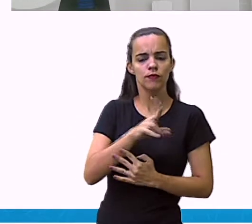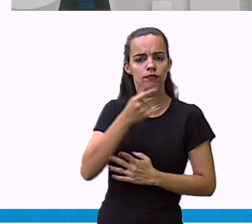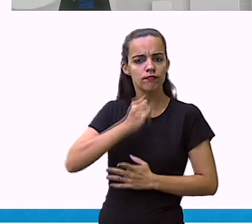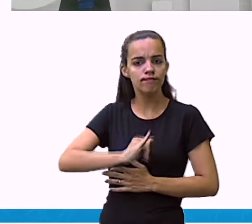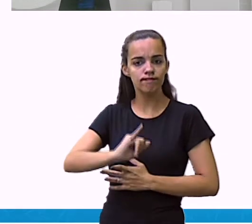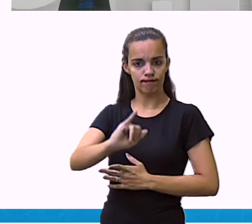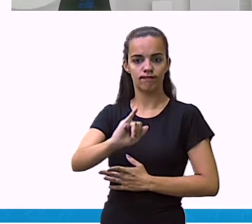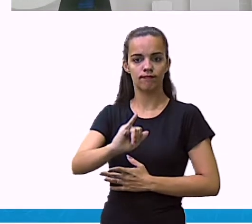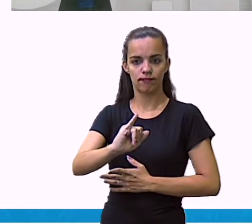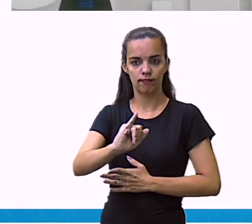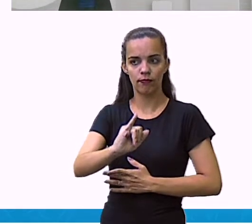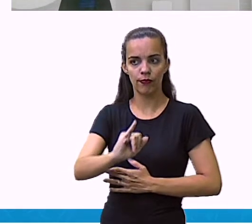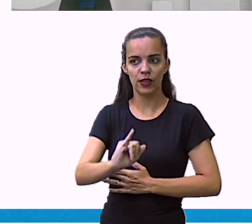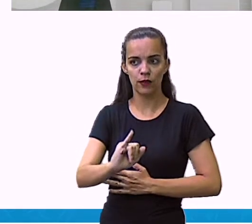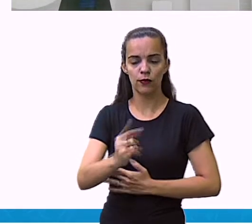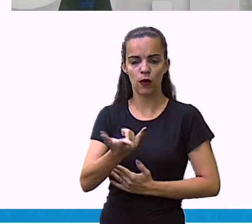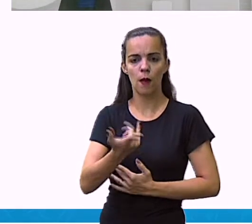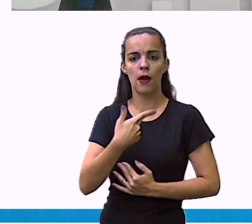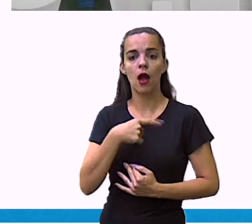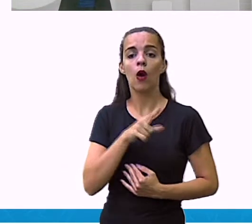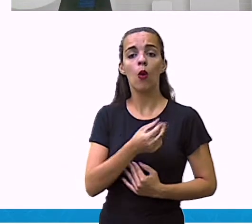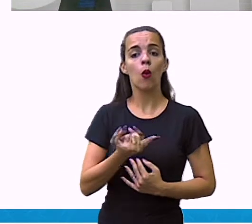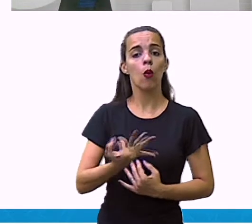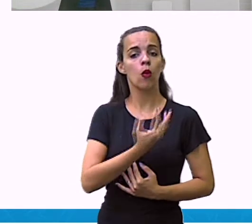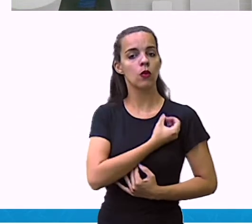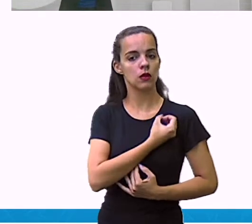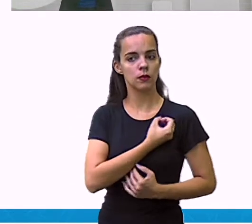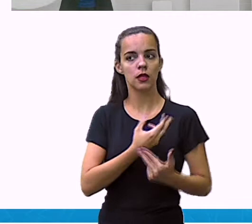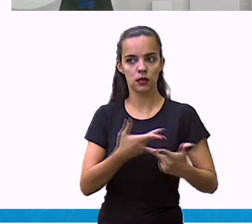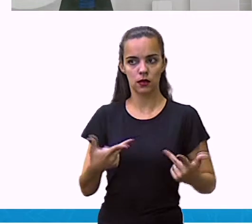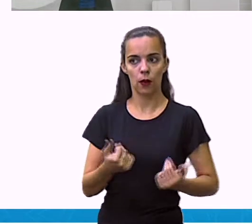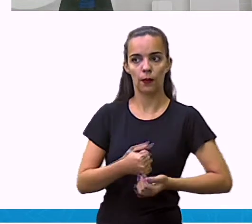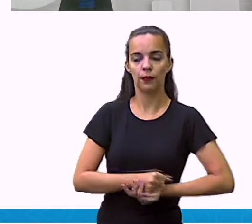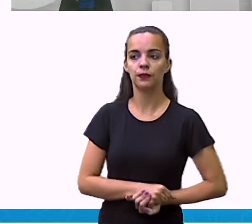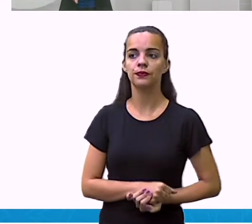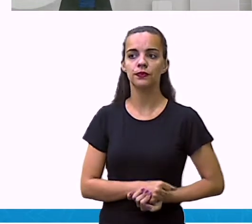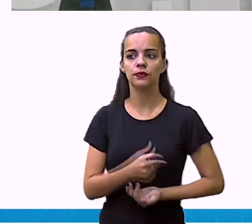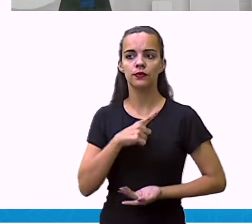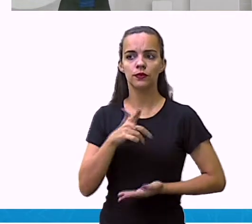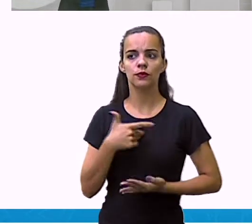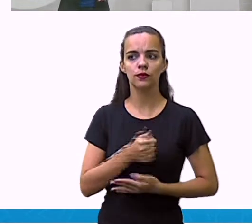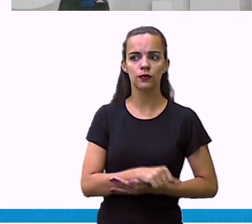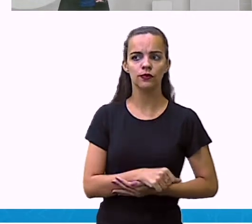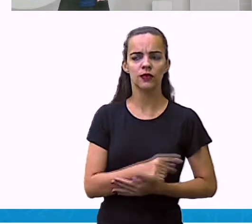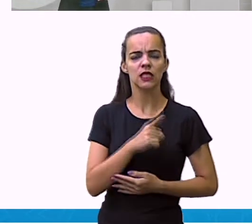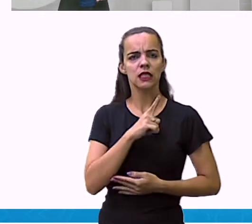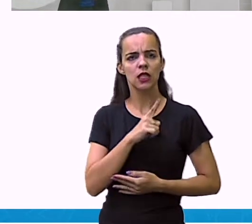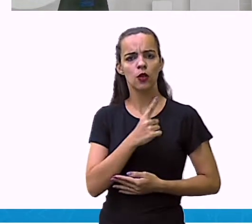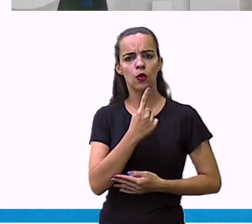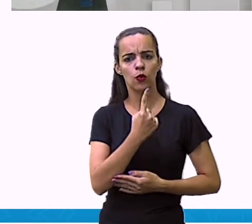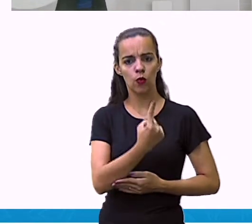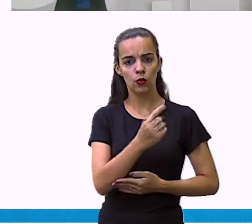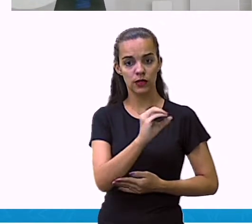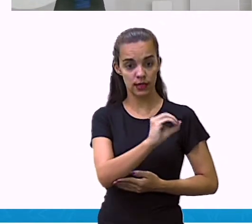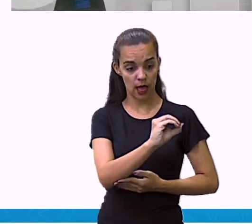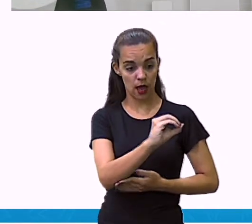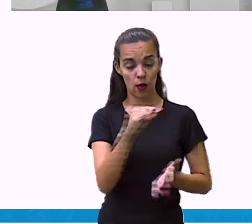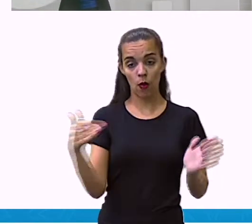formar utilizando esses algarismos. Os algarismos de 0 até o 9.